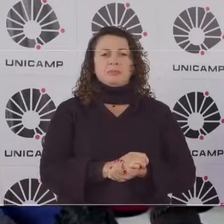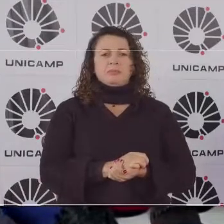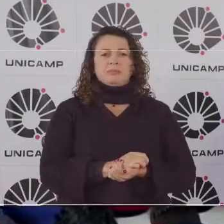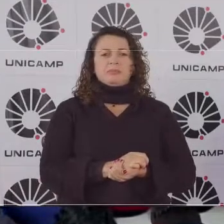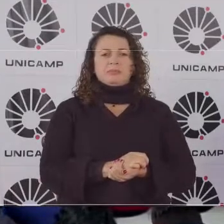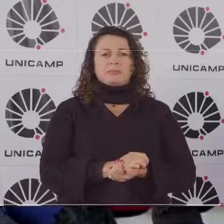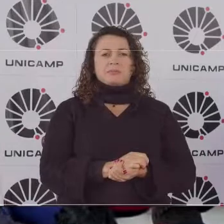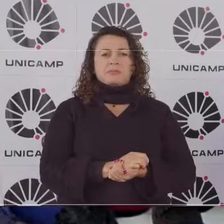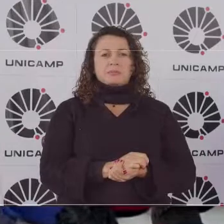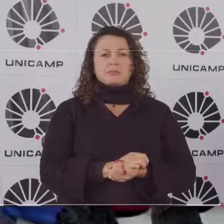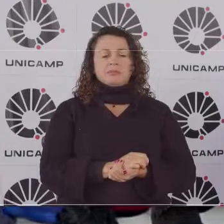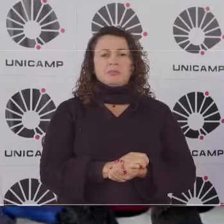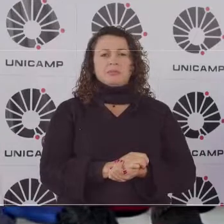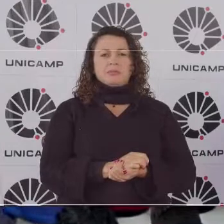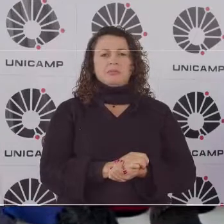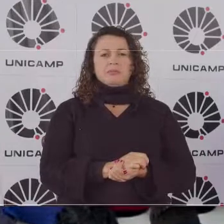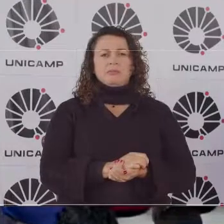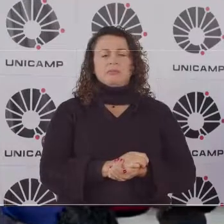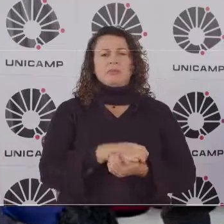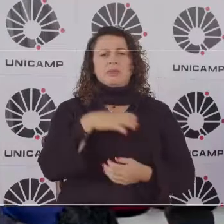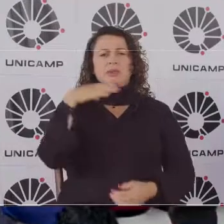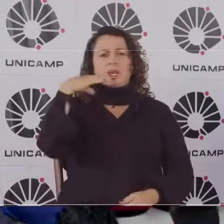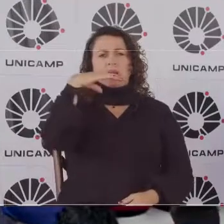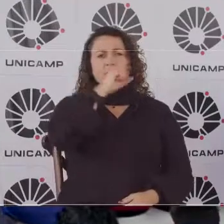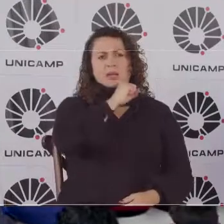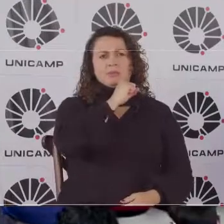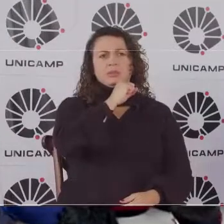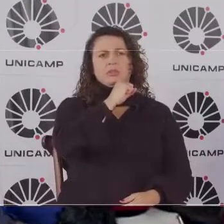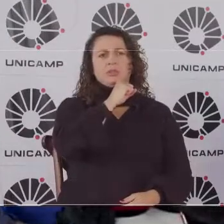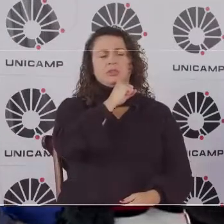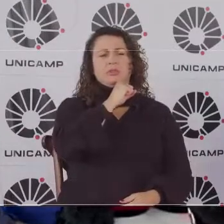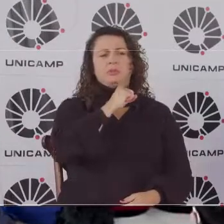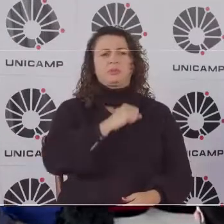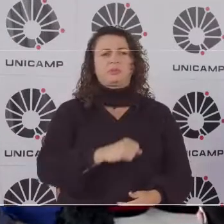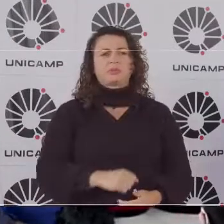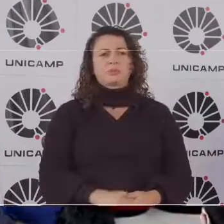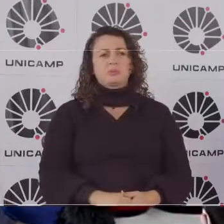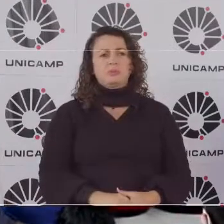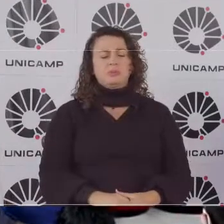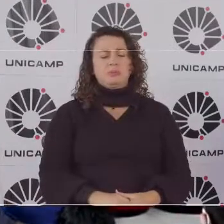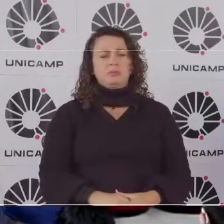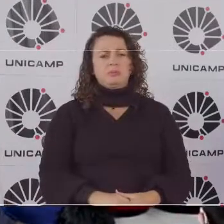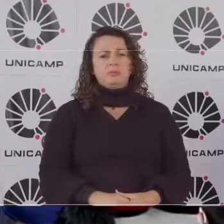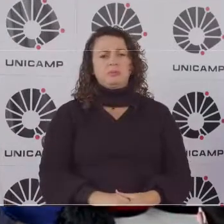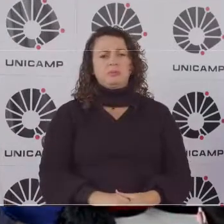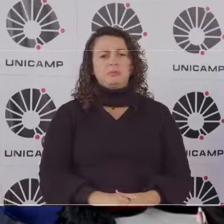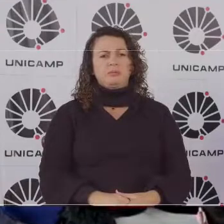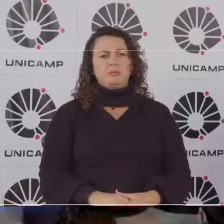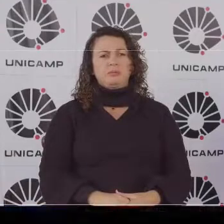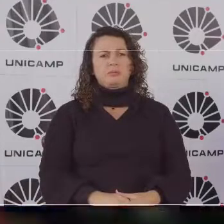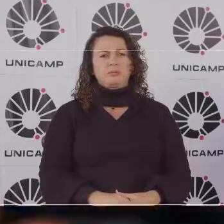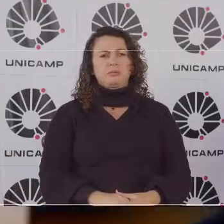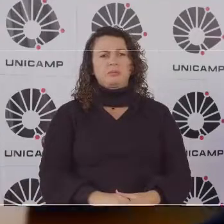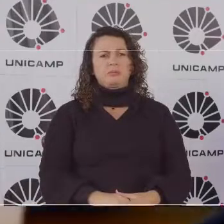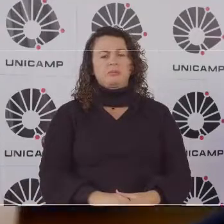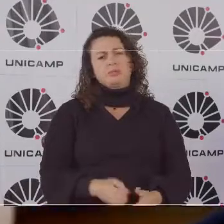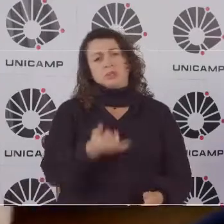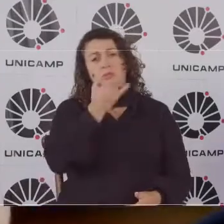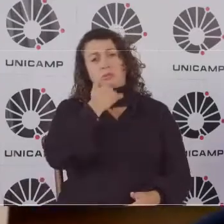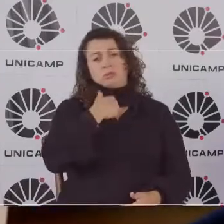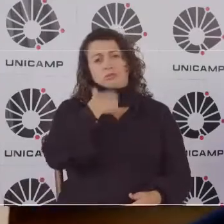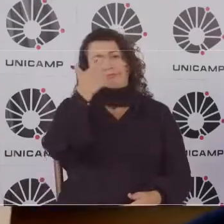a ver menciono rapidamente por vício de